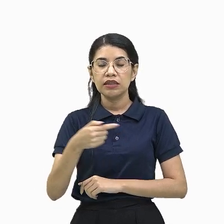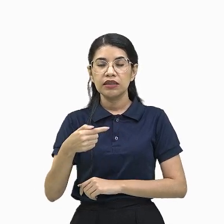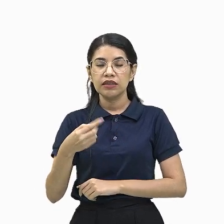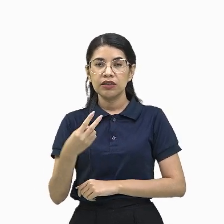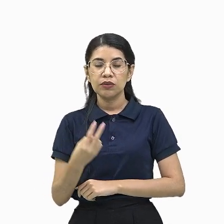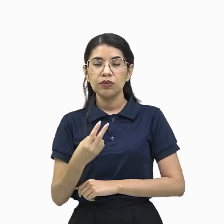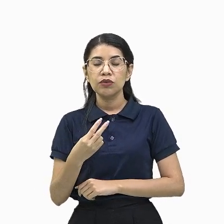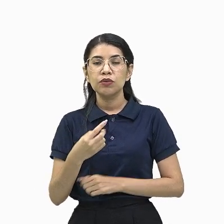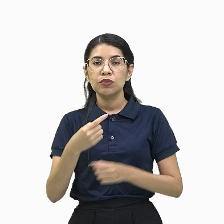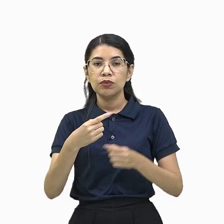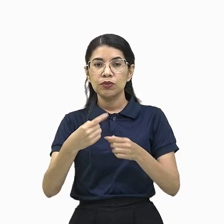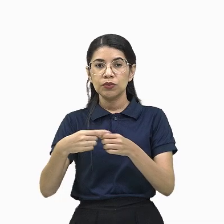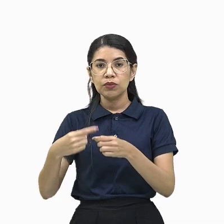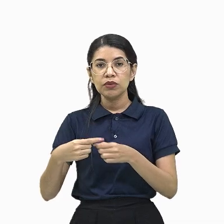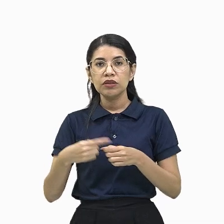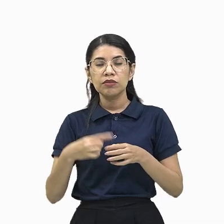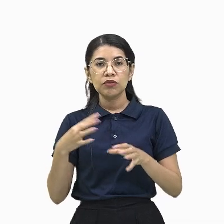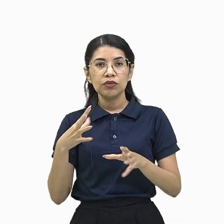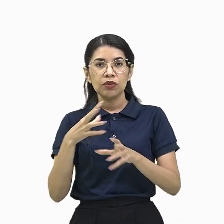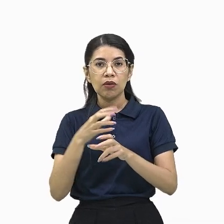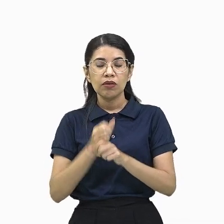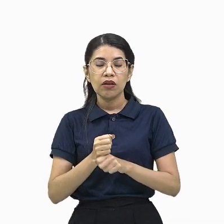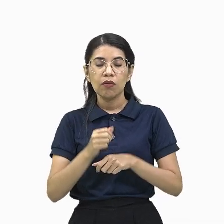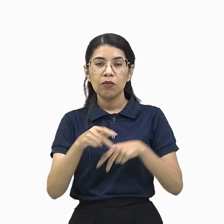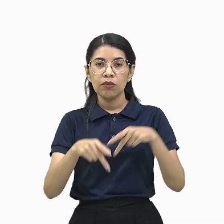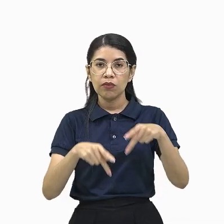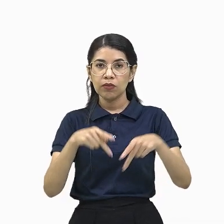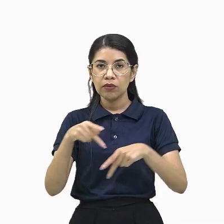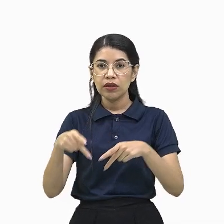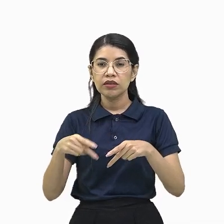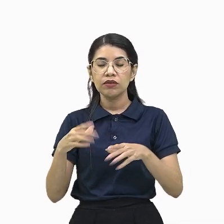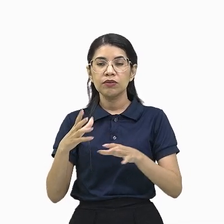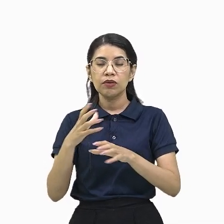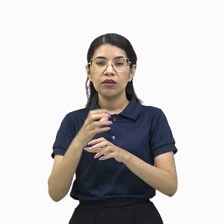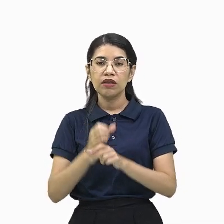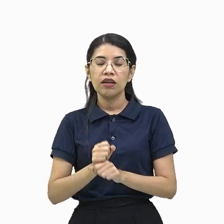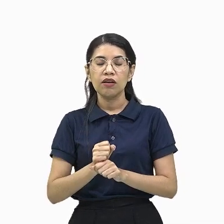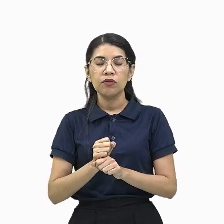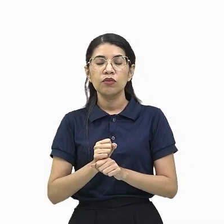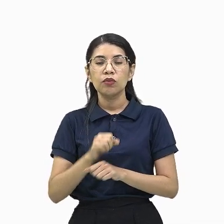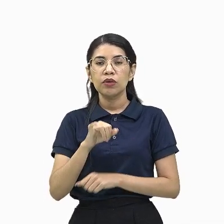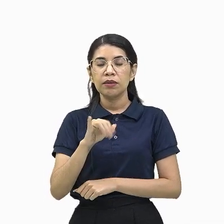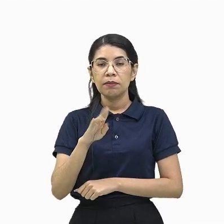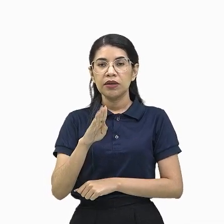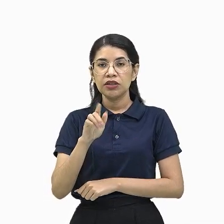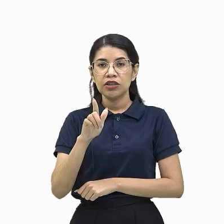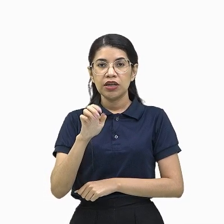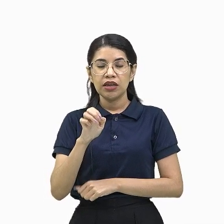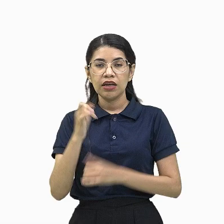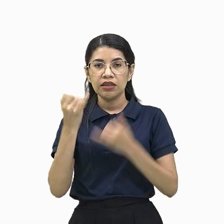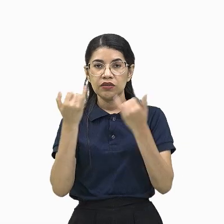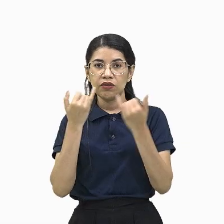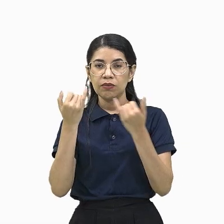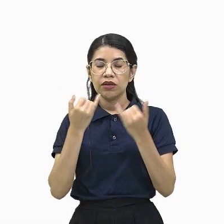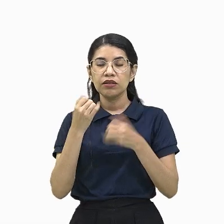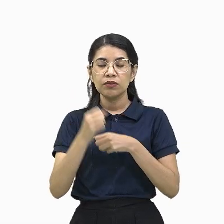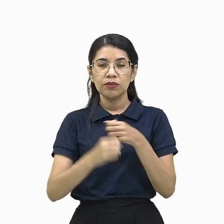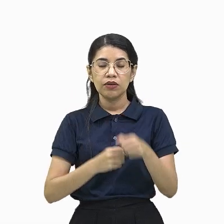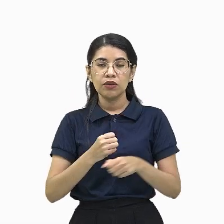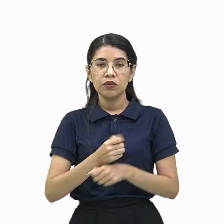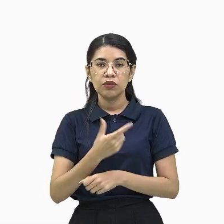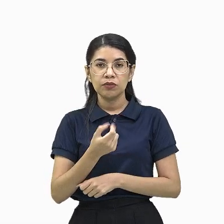772 municípios, né? Contando com uma população aí, os dados são do IBGE do ano de 2021, de